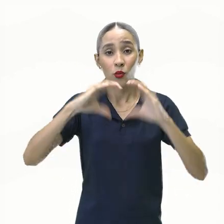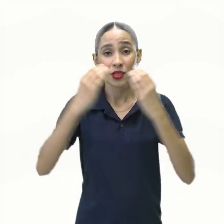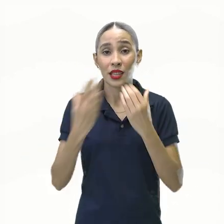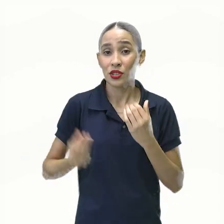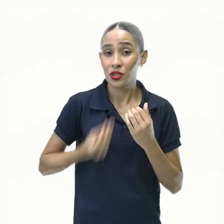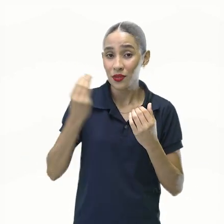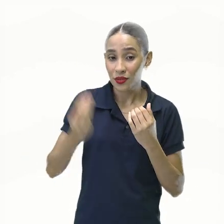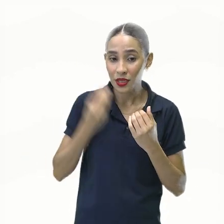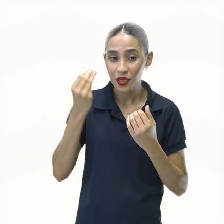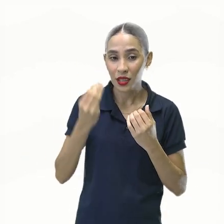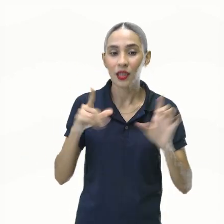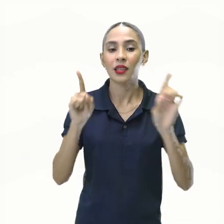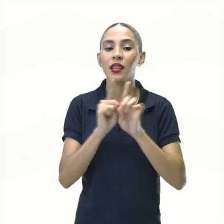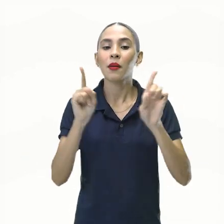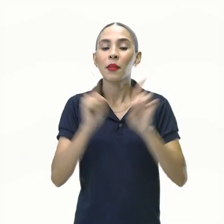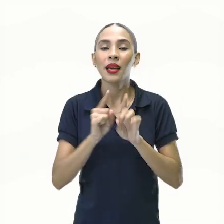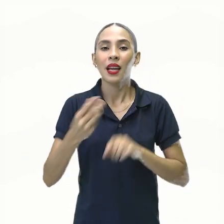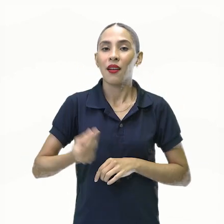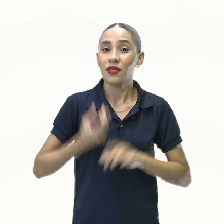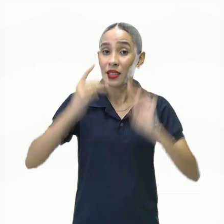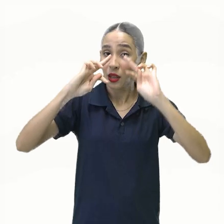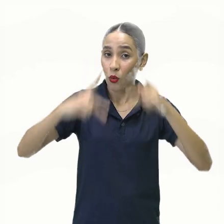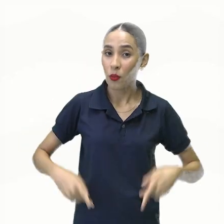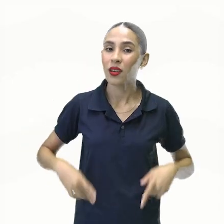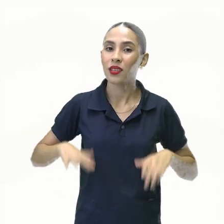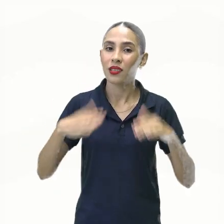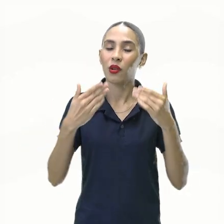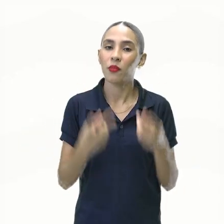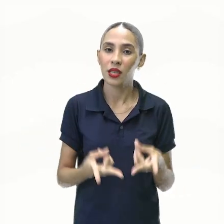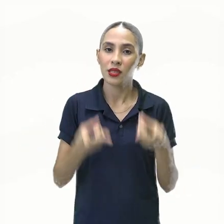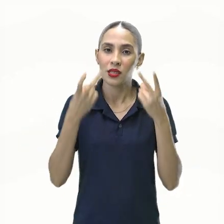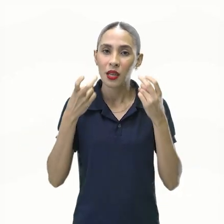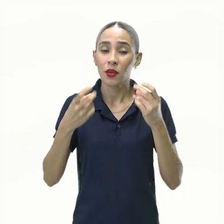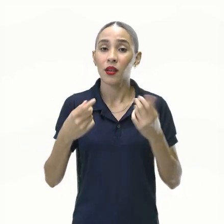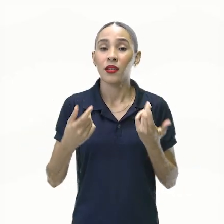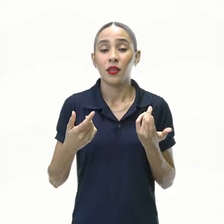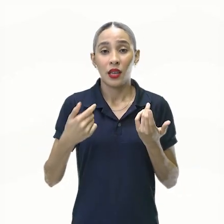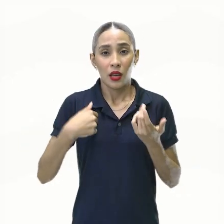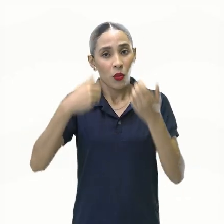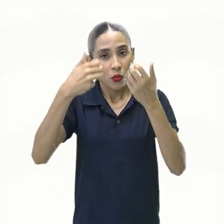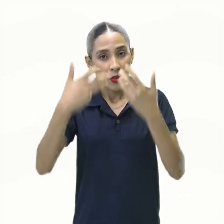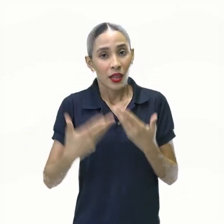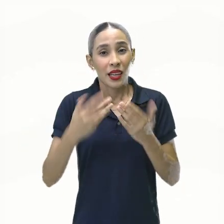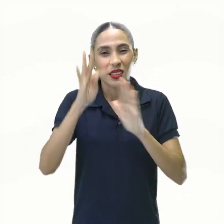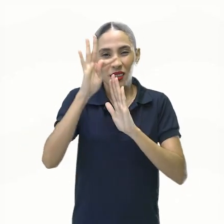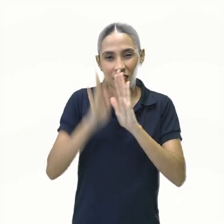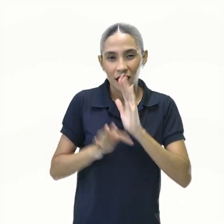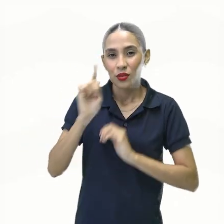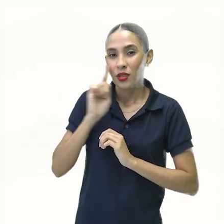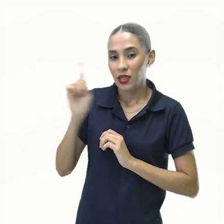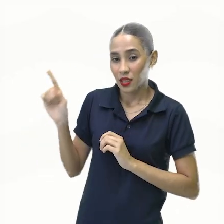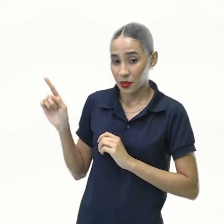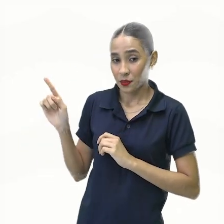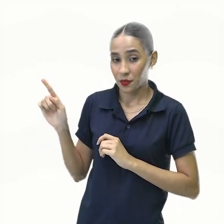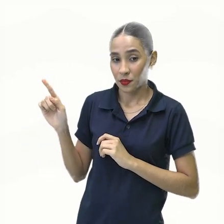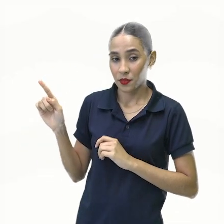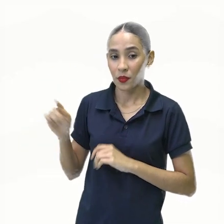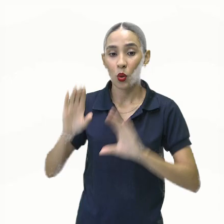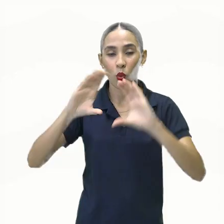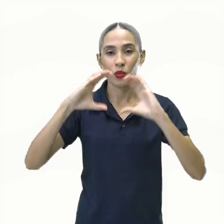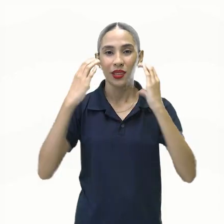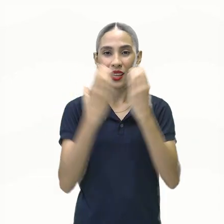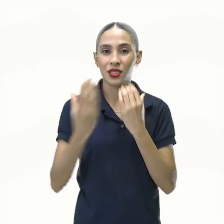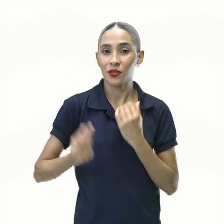a comunidade de vida e a vida humana. Então, vejam que o que eu falei para vocês e o que está escrito aqui,